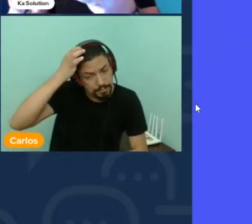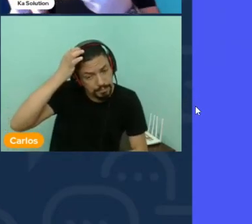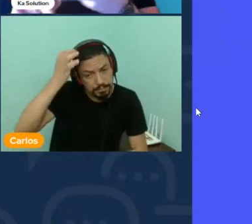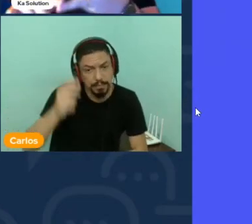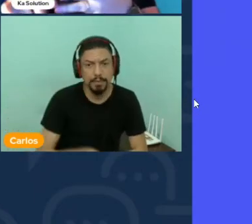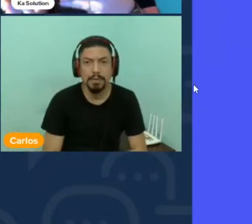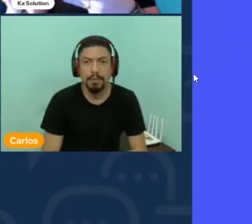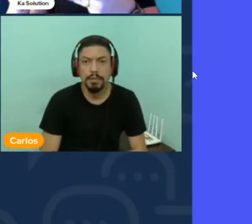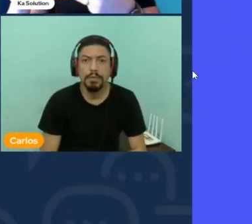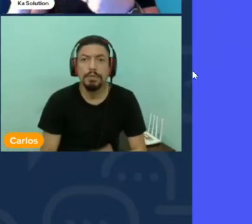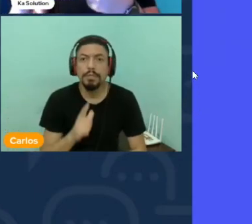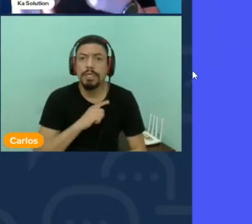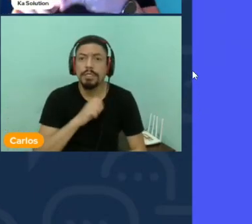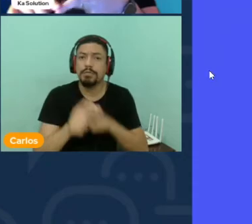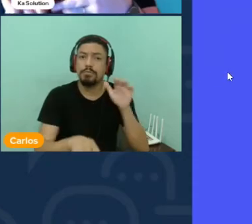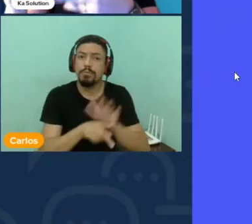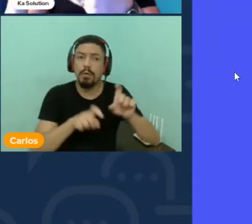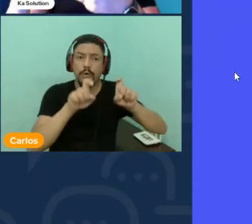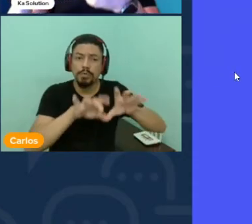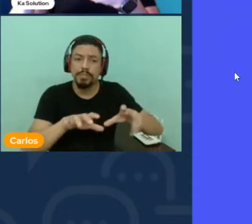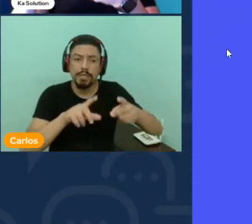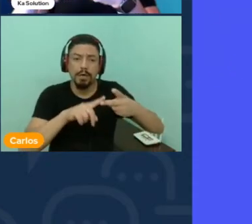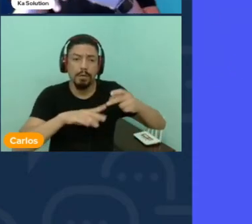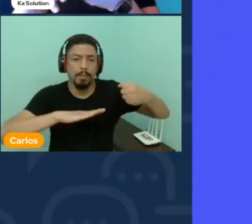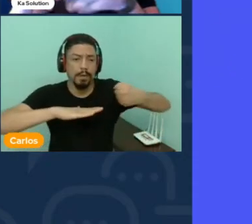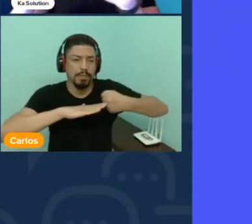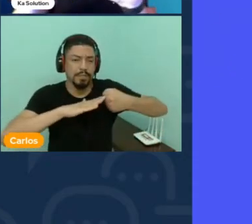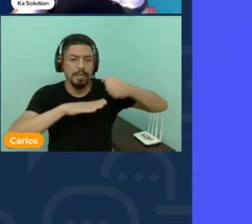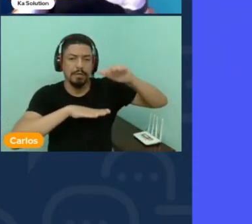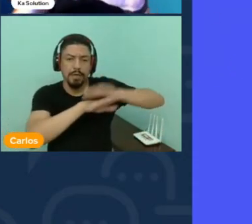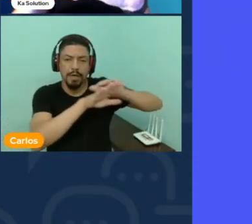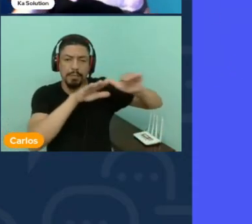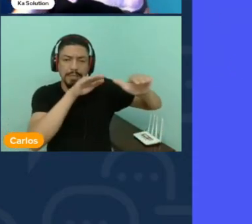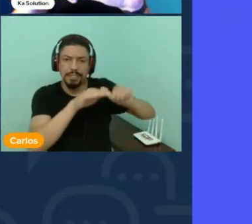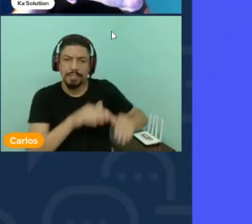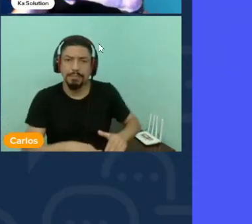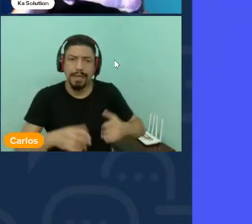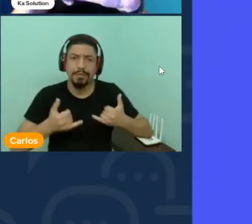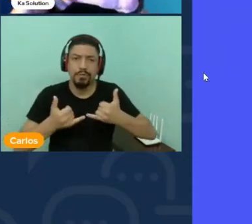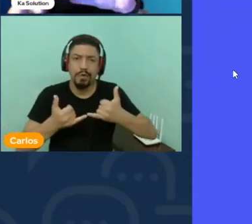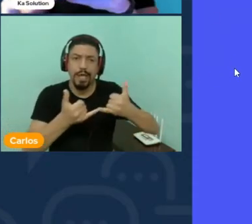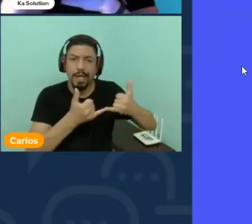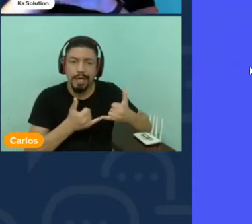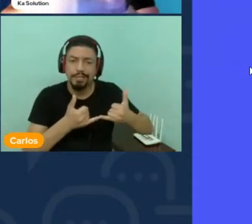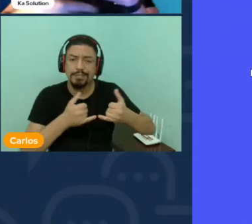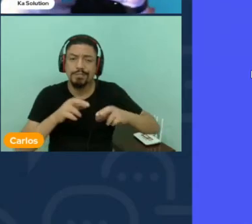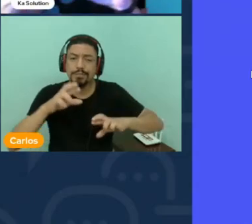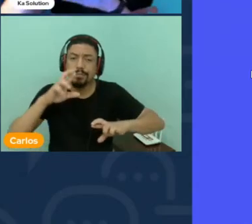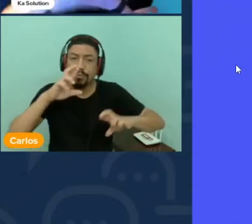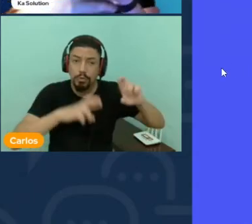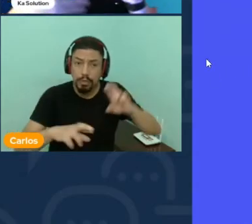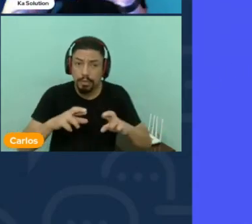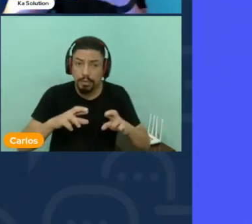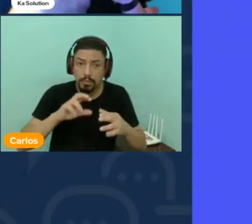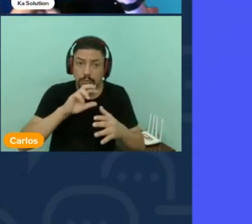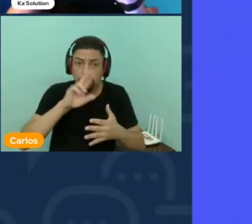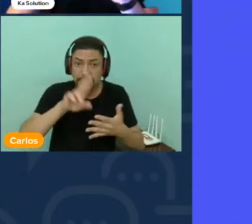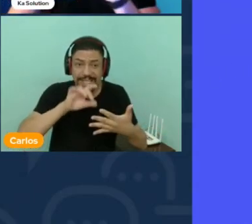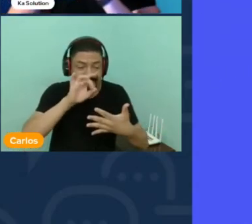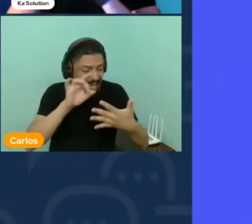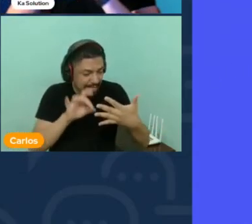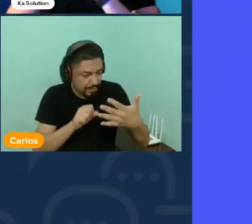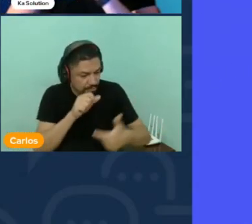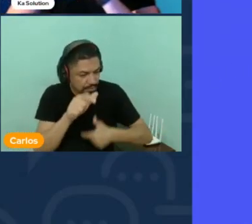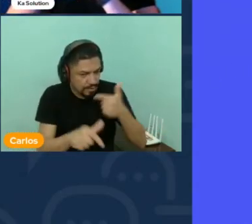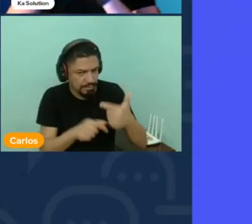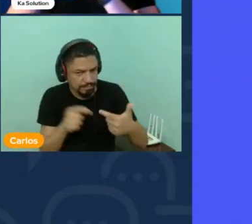computação, banco de dados, armazenamento, rede e monitoramento. Com esses serviços, esse conjunto aqui